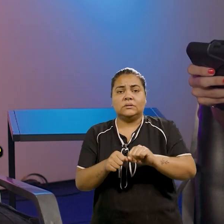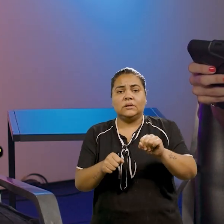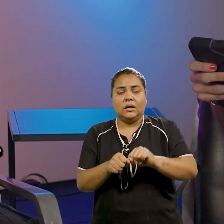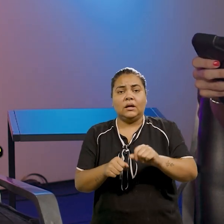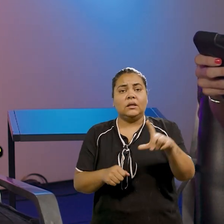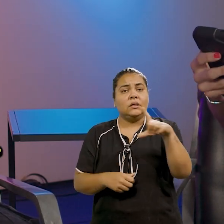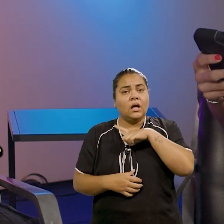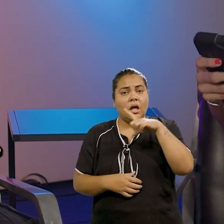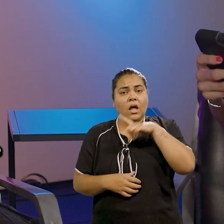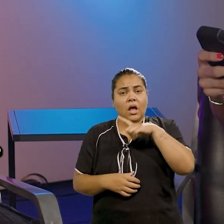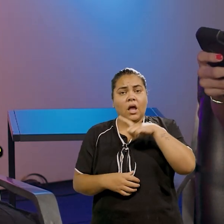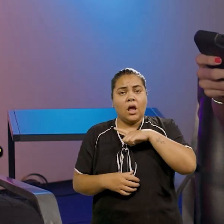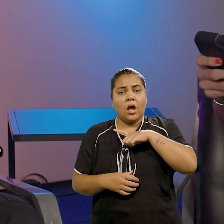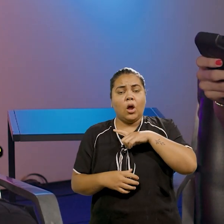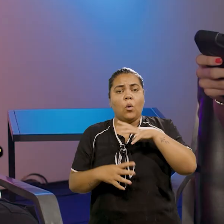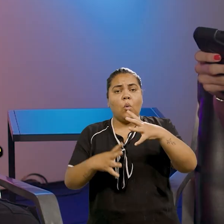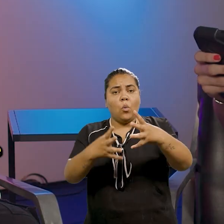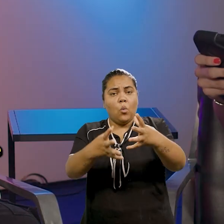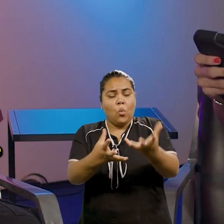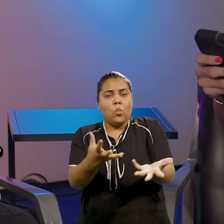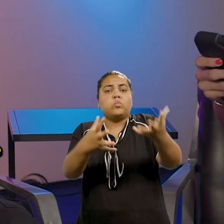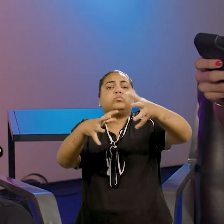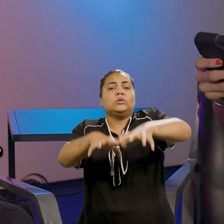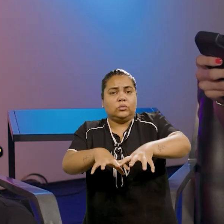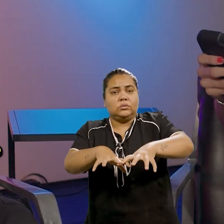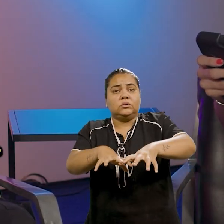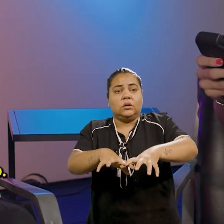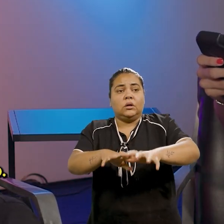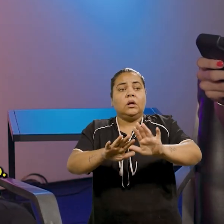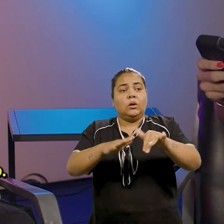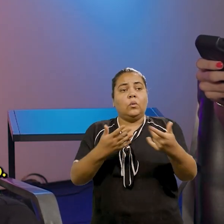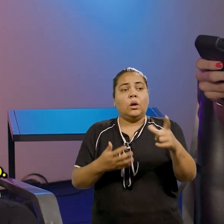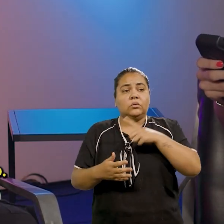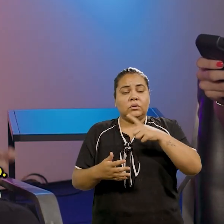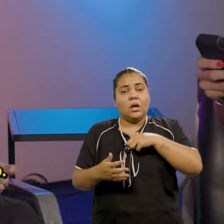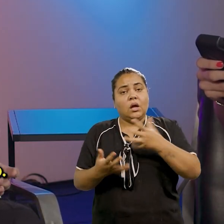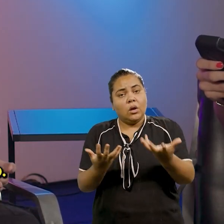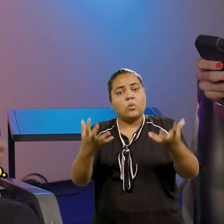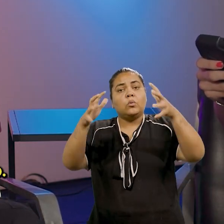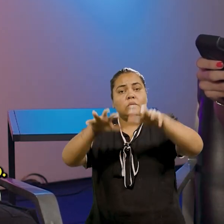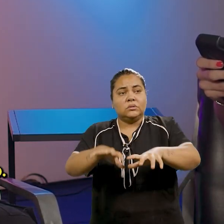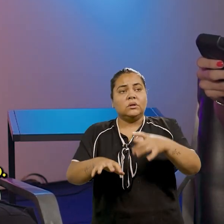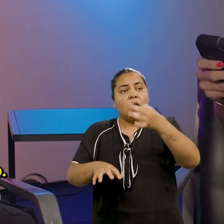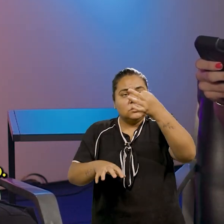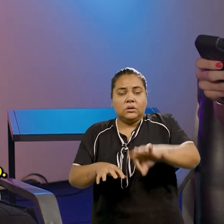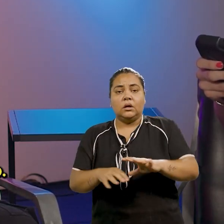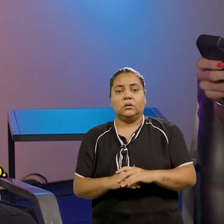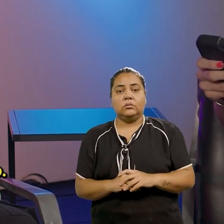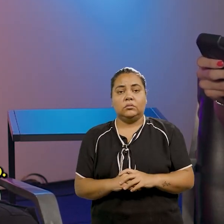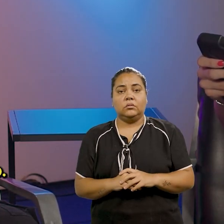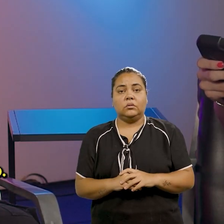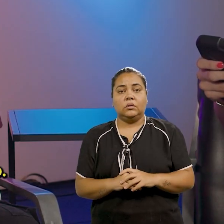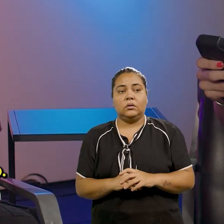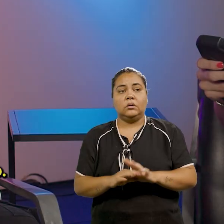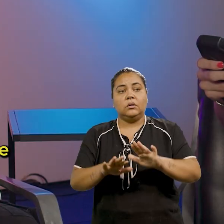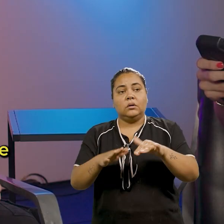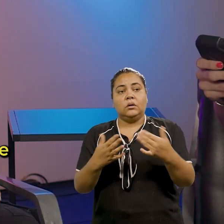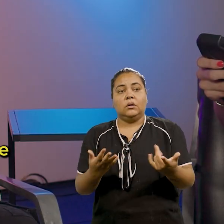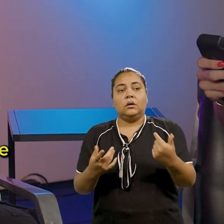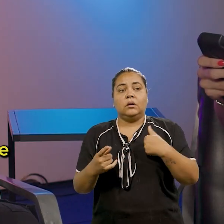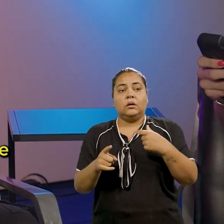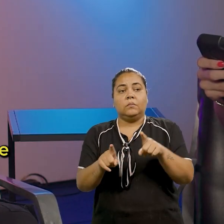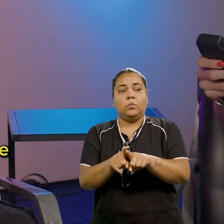consegue ter um certo pertencimento, uma inclusão. E quando tem inclusão, dá certo. Então,